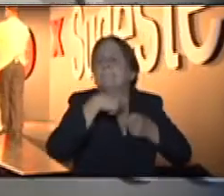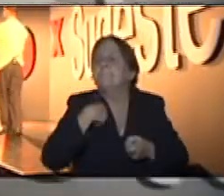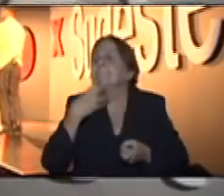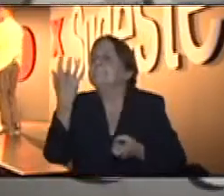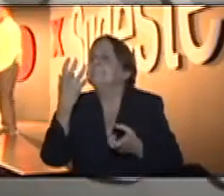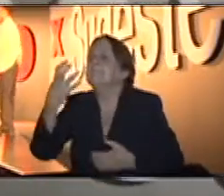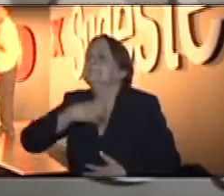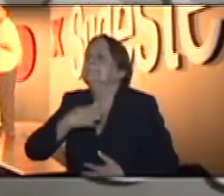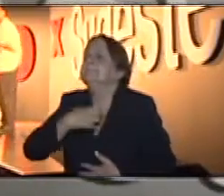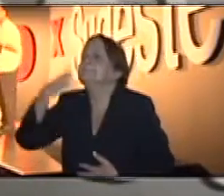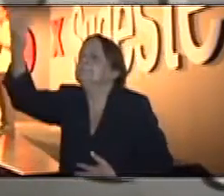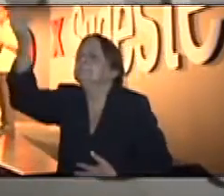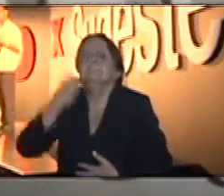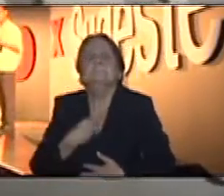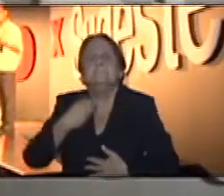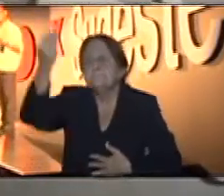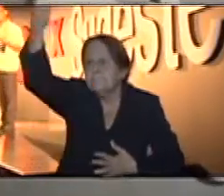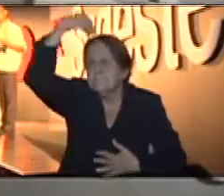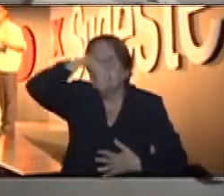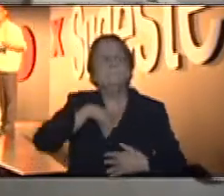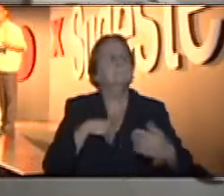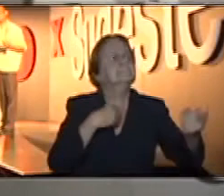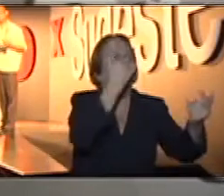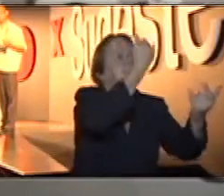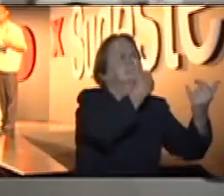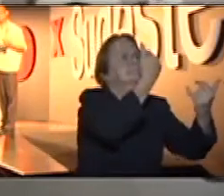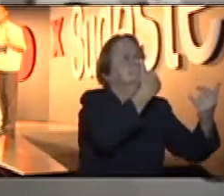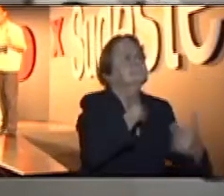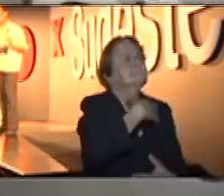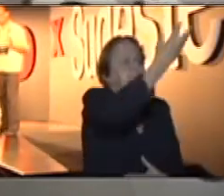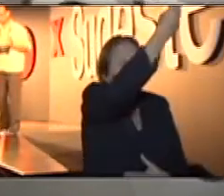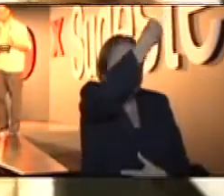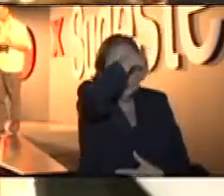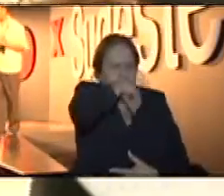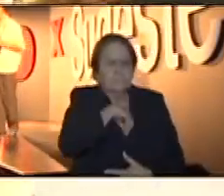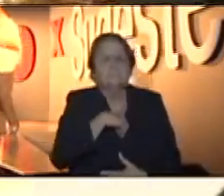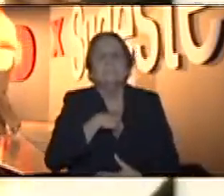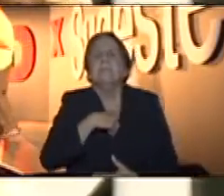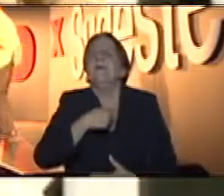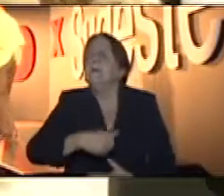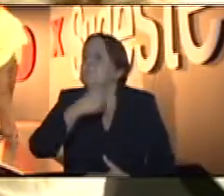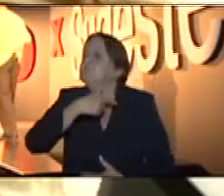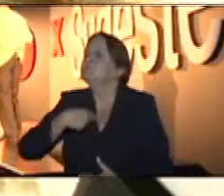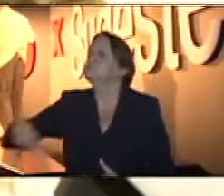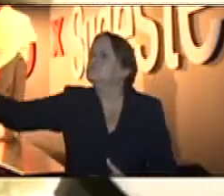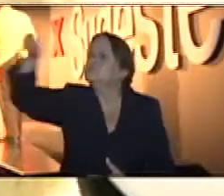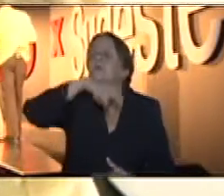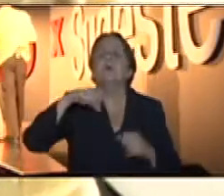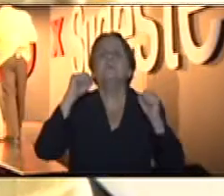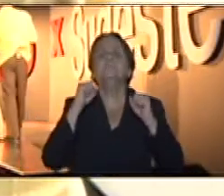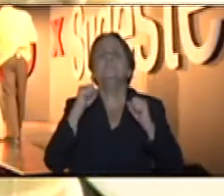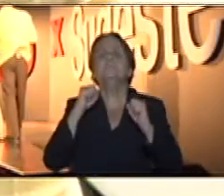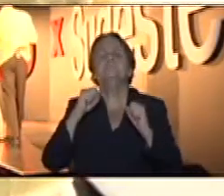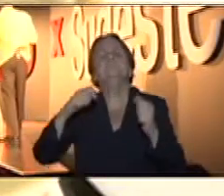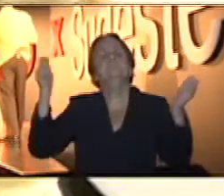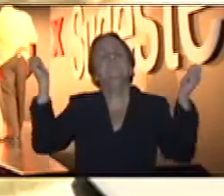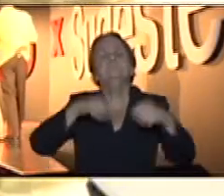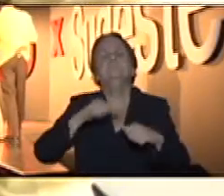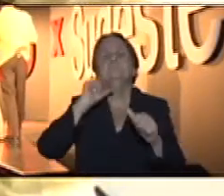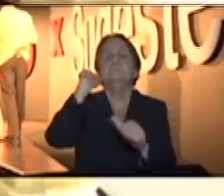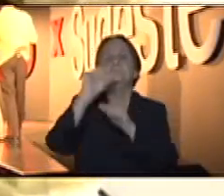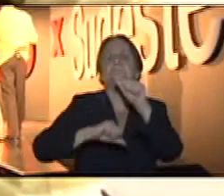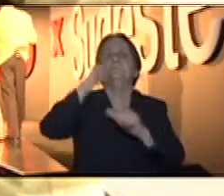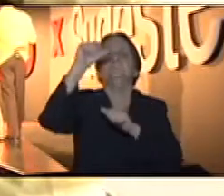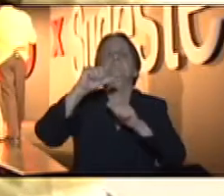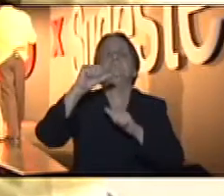um daqueles que já aqui estiveram e dizer assim nós podemos mudar o mundo todo mundo pode mudar o mundo e não são só os adultos são